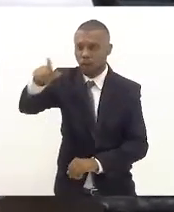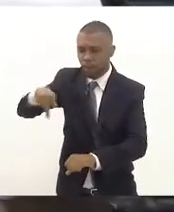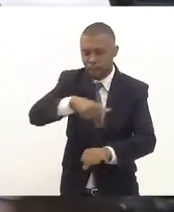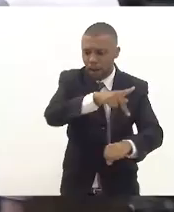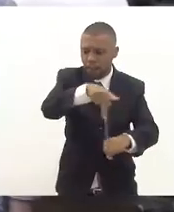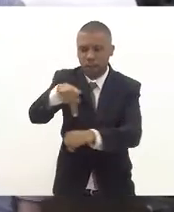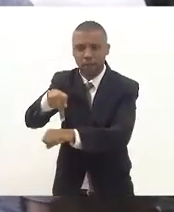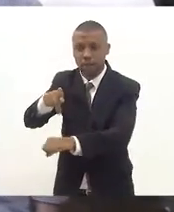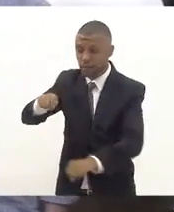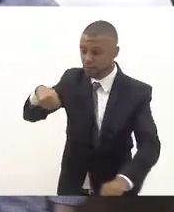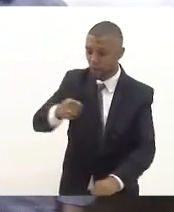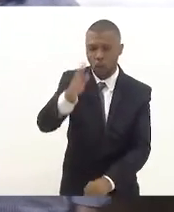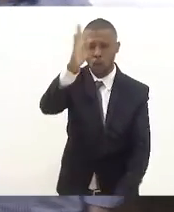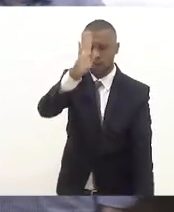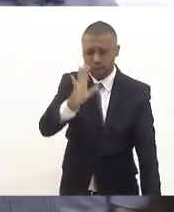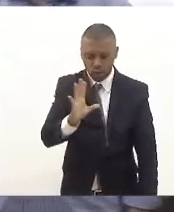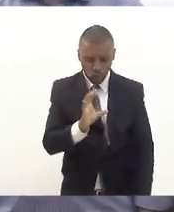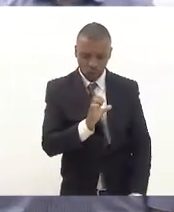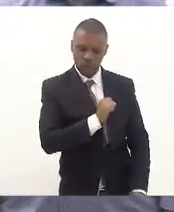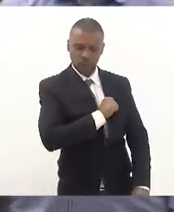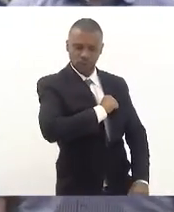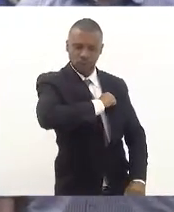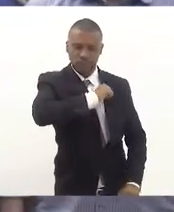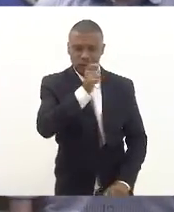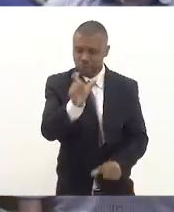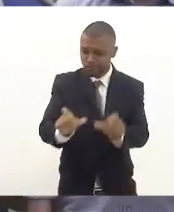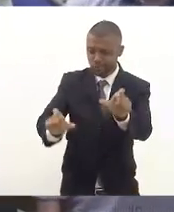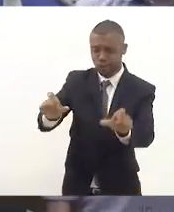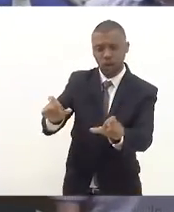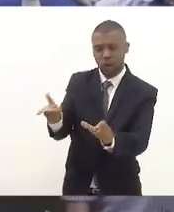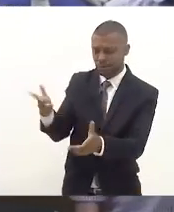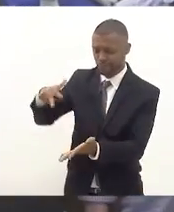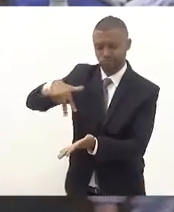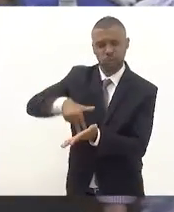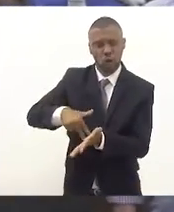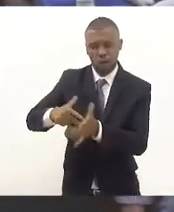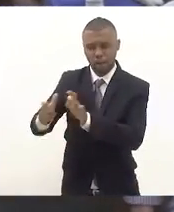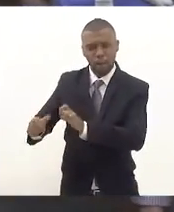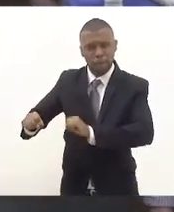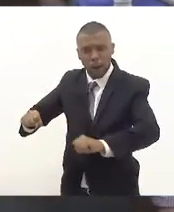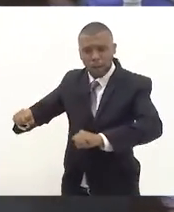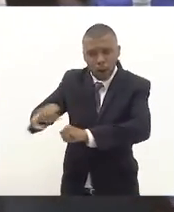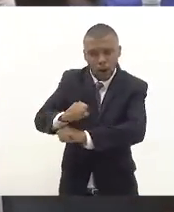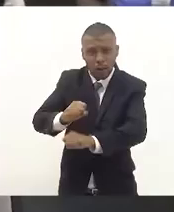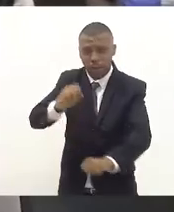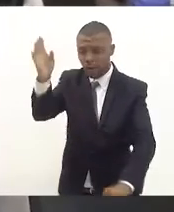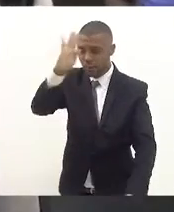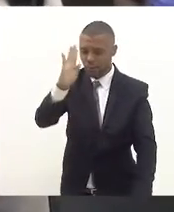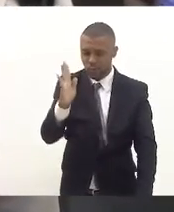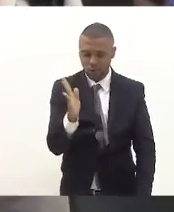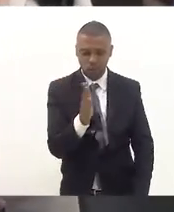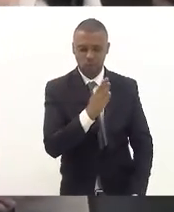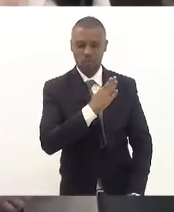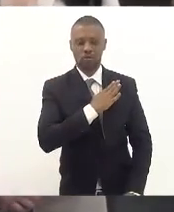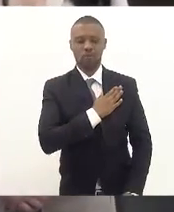gosto de sexo intenso e